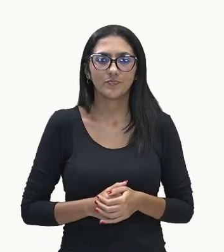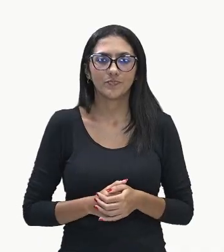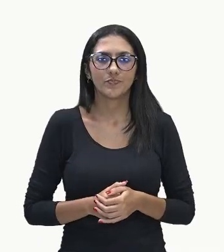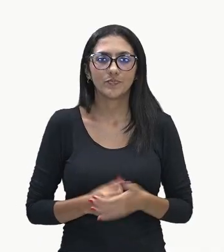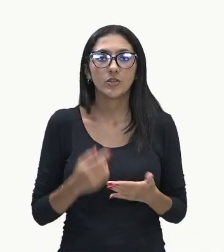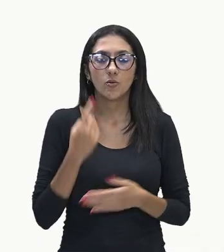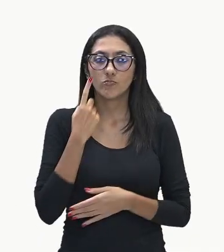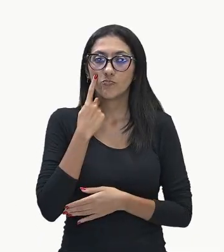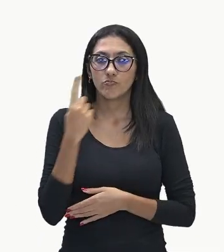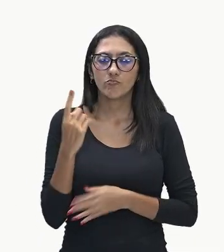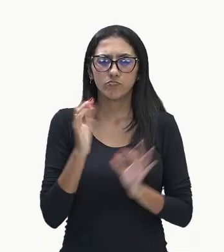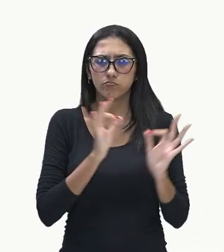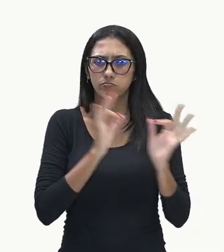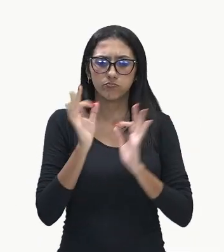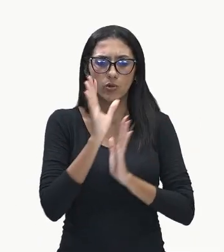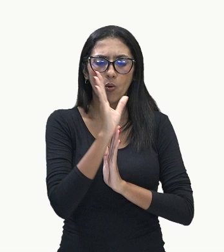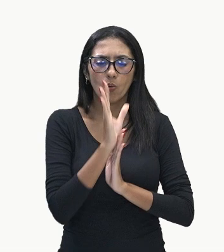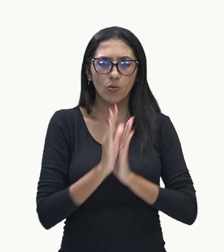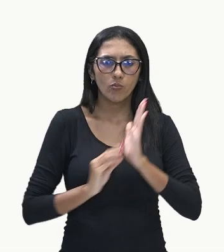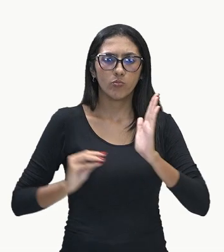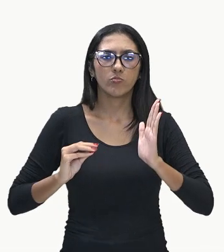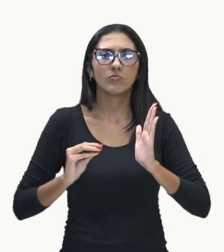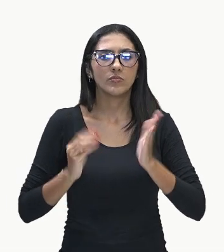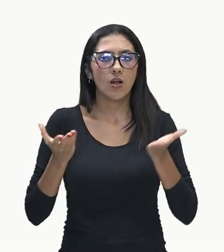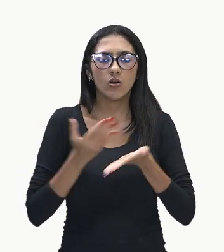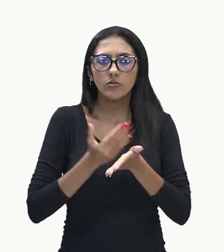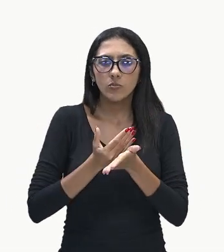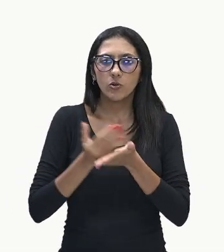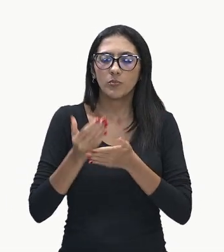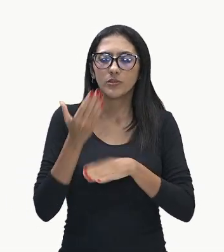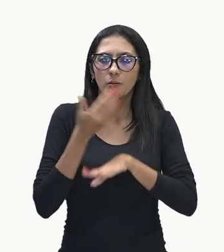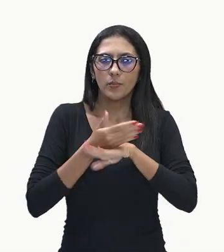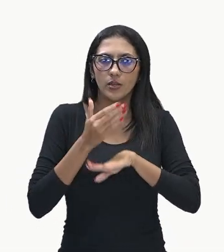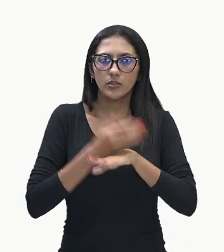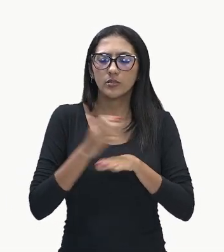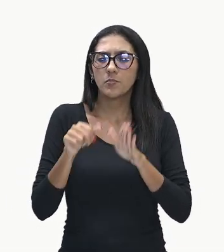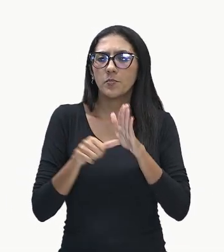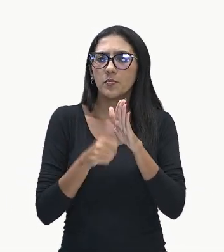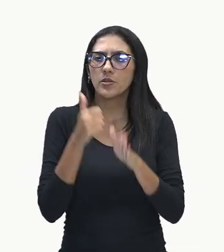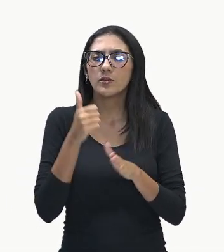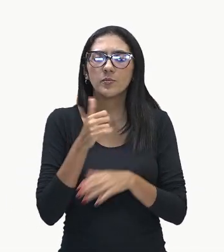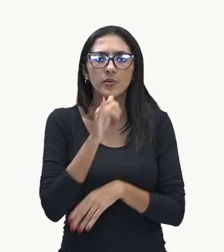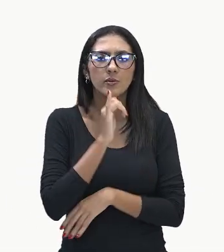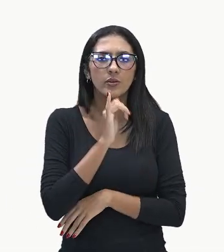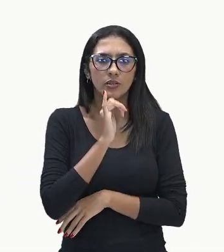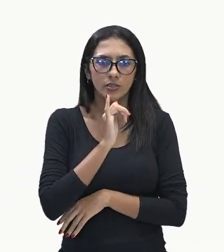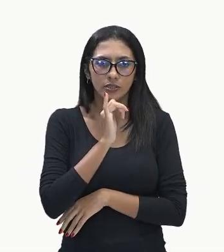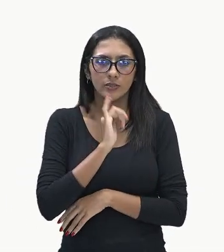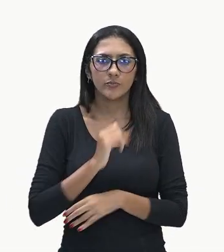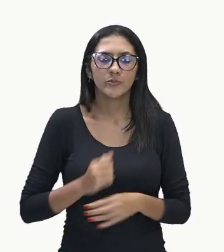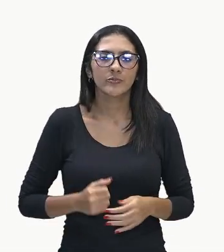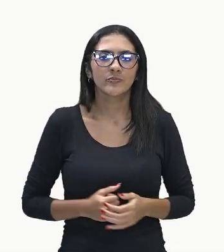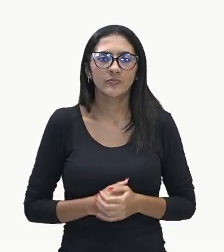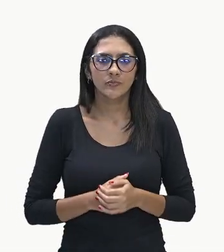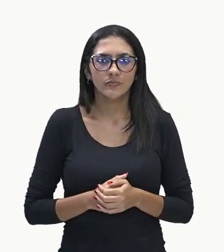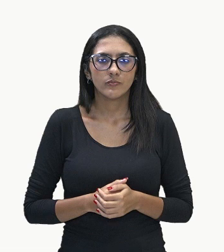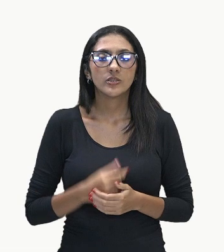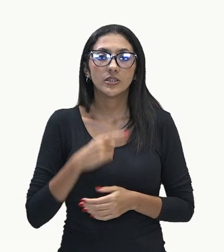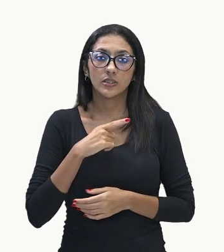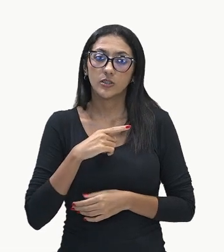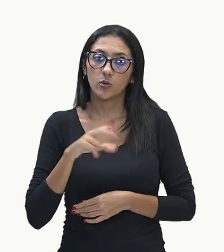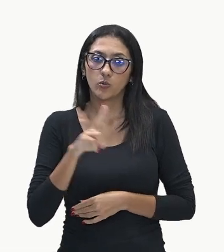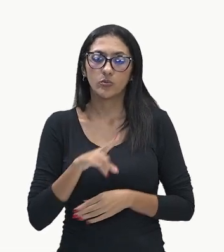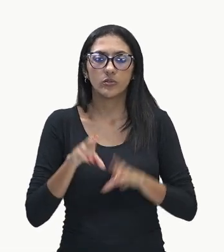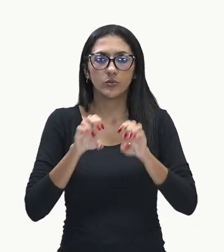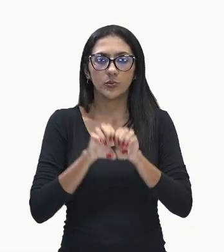anote tudo que você conseguir e vamos lá então ao nosso primeiro exemplo, não é? Que traz uma equação